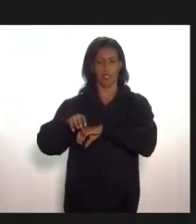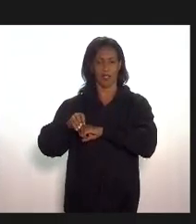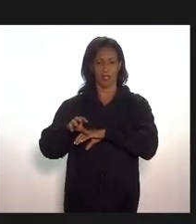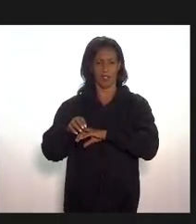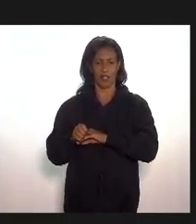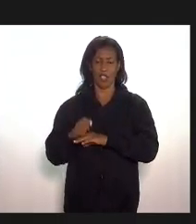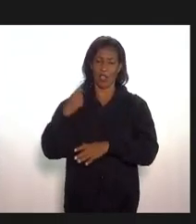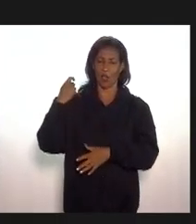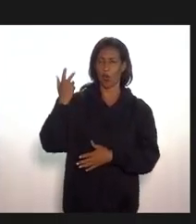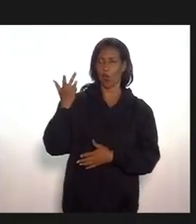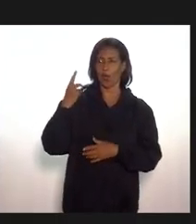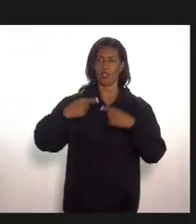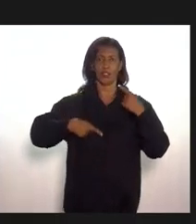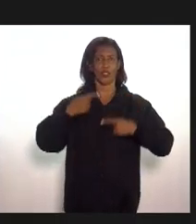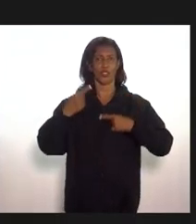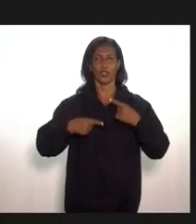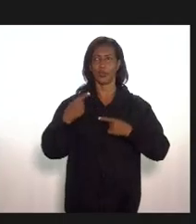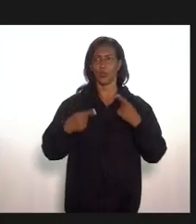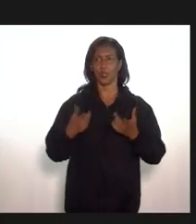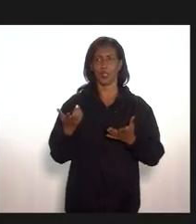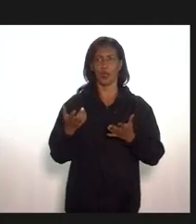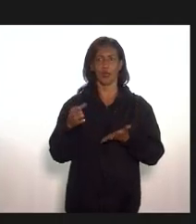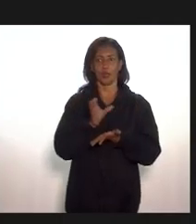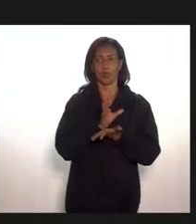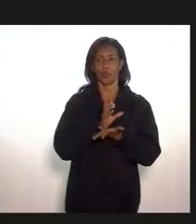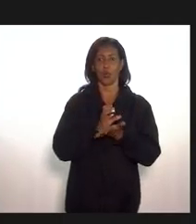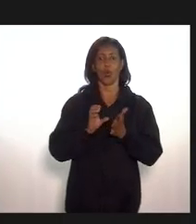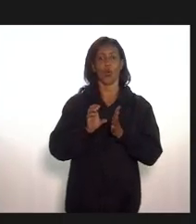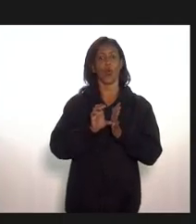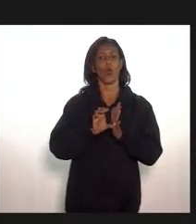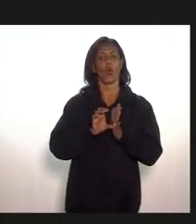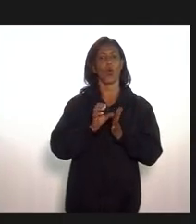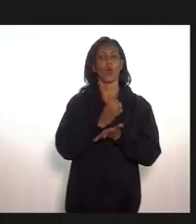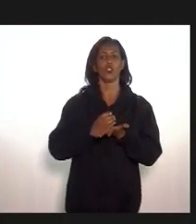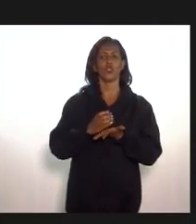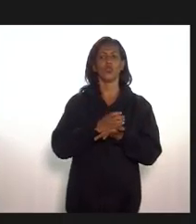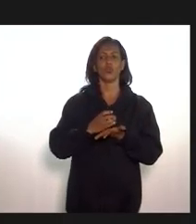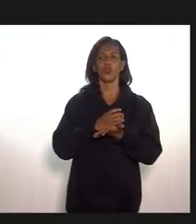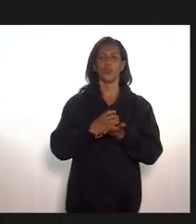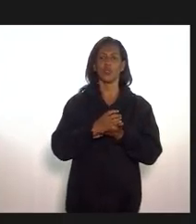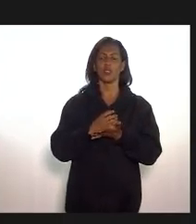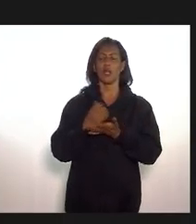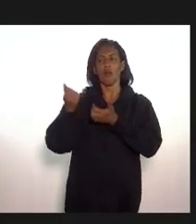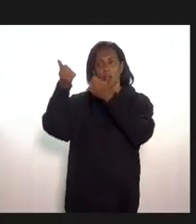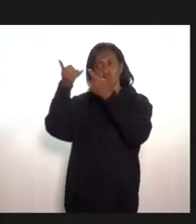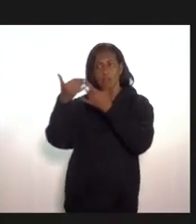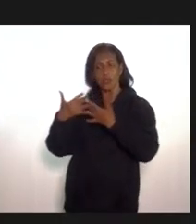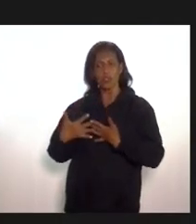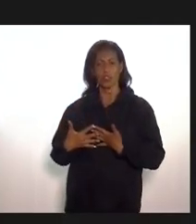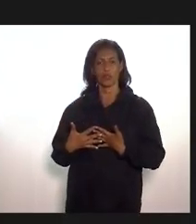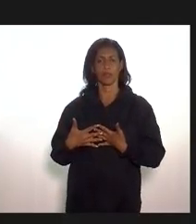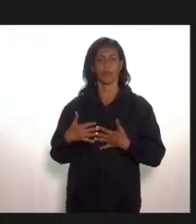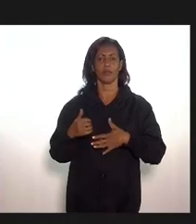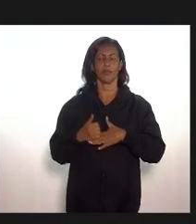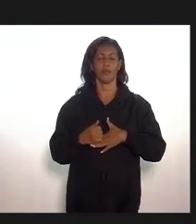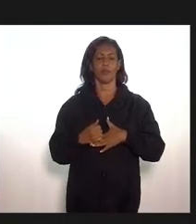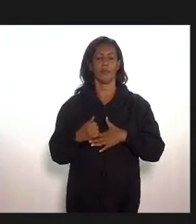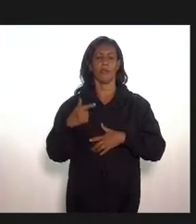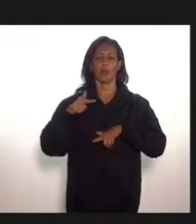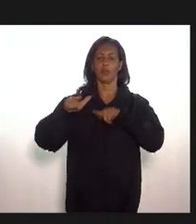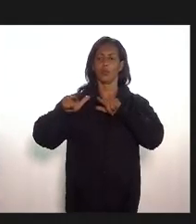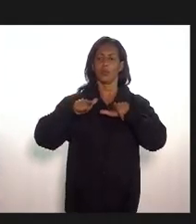uma discussão de âmbito constitucional. A Constituição Federal define toda a